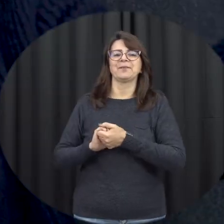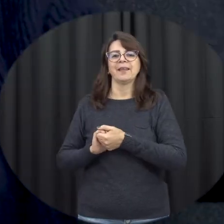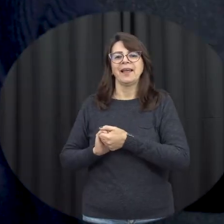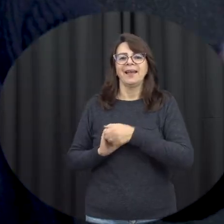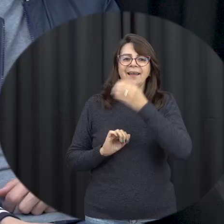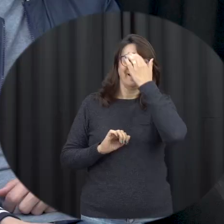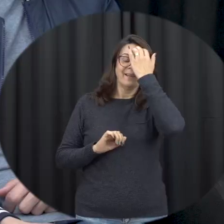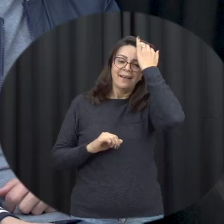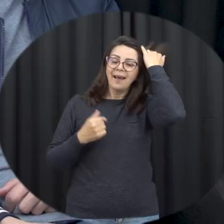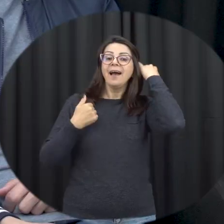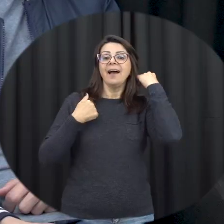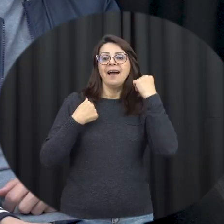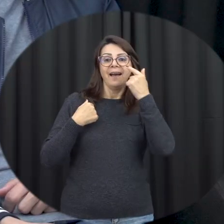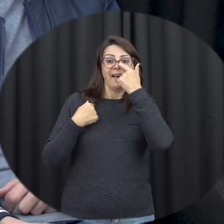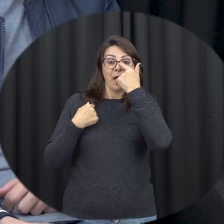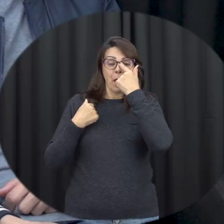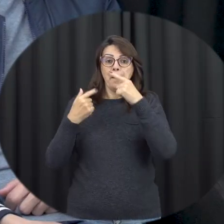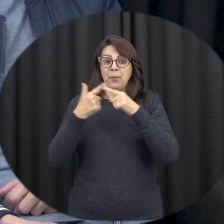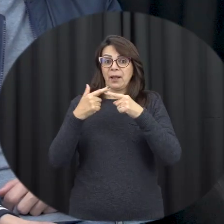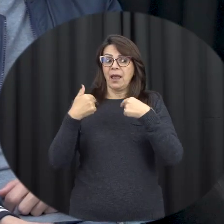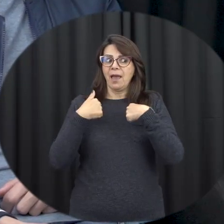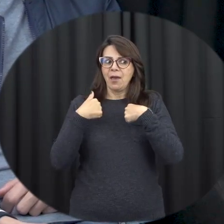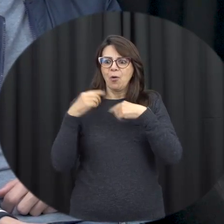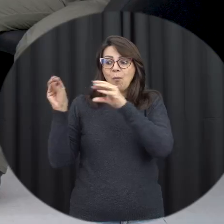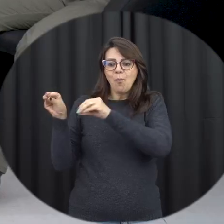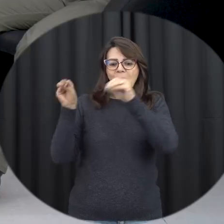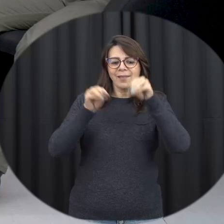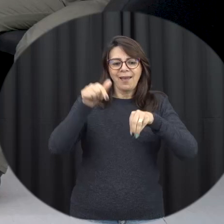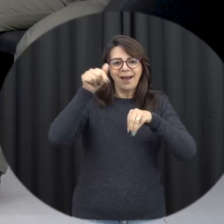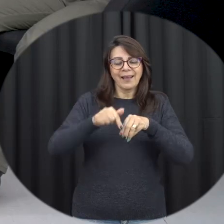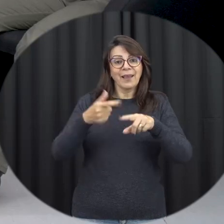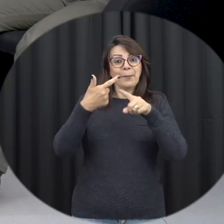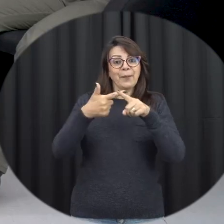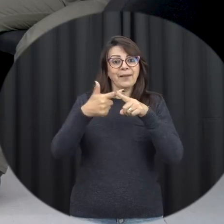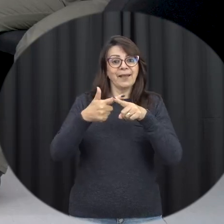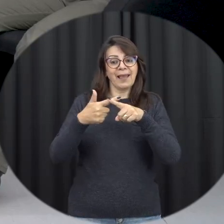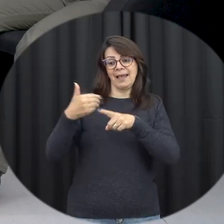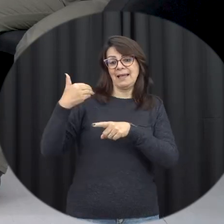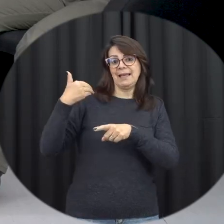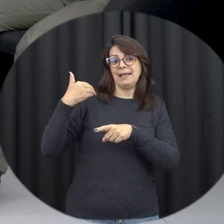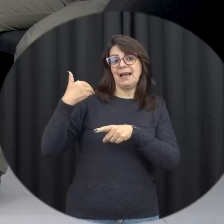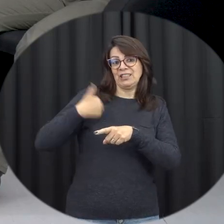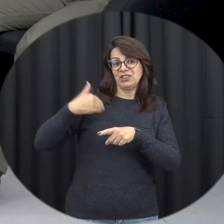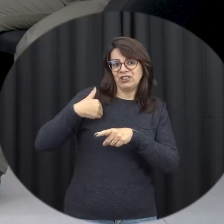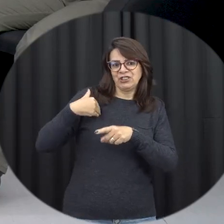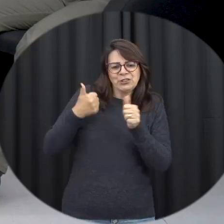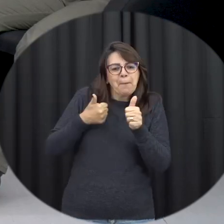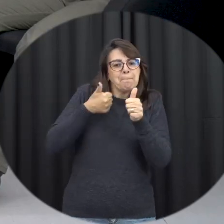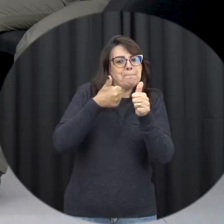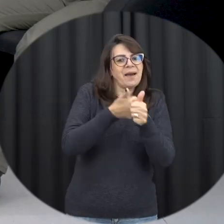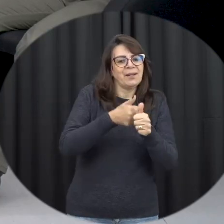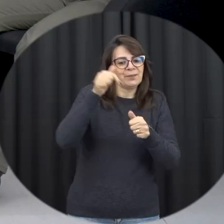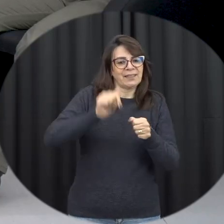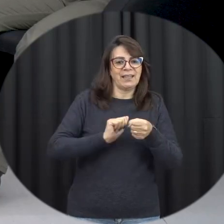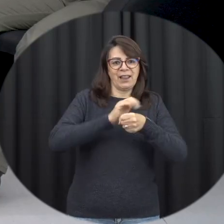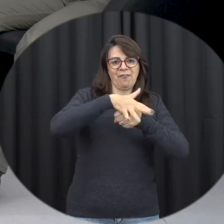porque na verdade é pertinho da Argentina, aqui, que praticamente uma das coisas que trouxe a gente aqui foi a proximidade da sua cidade, da da